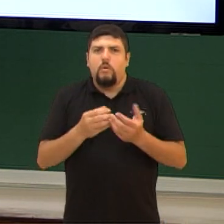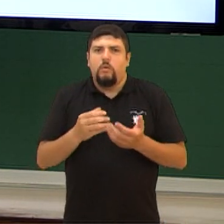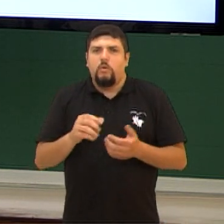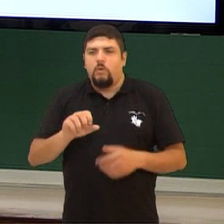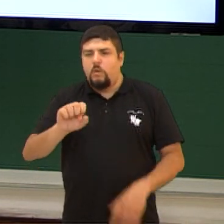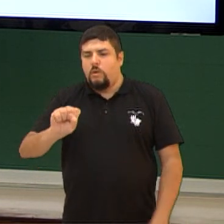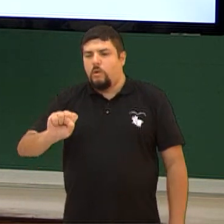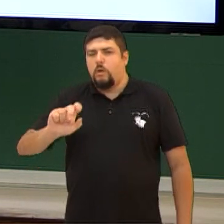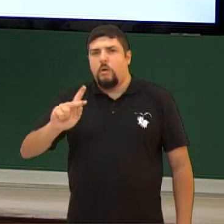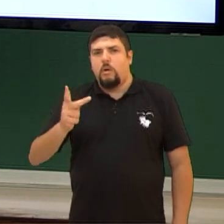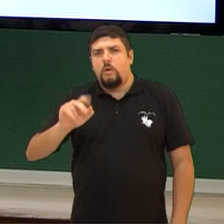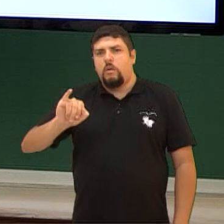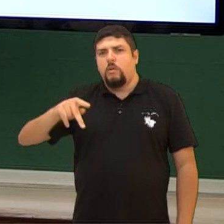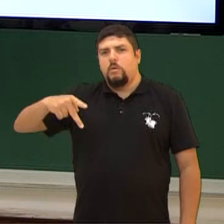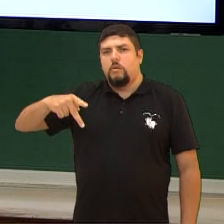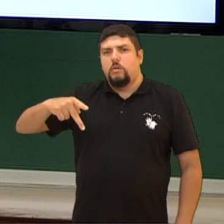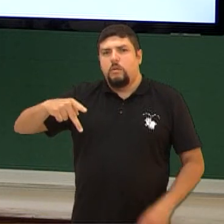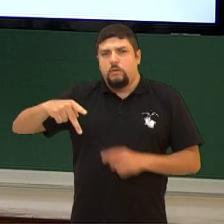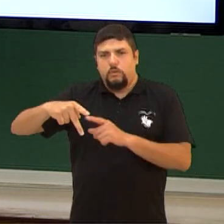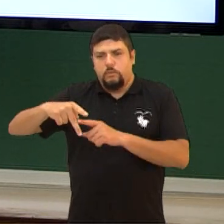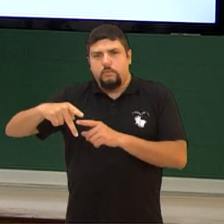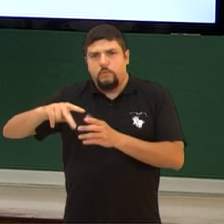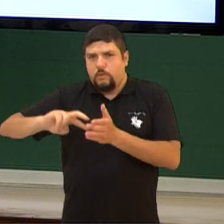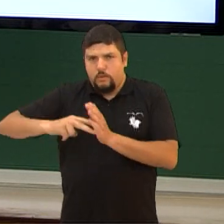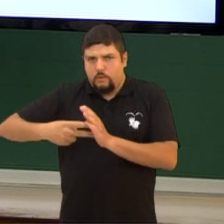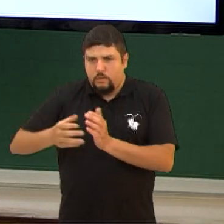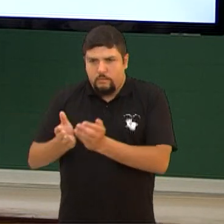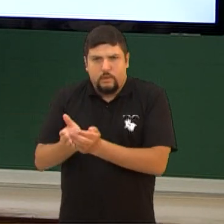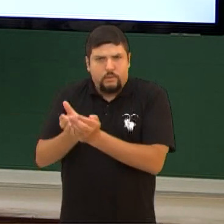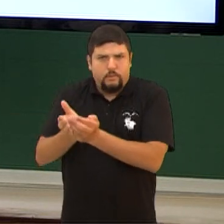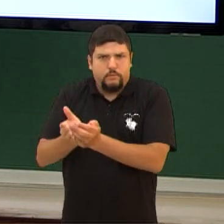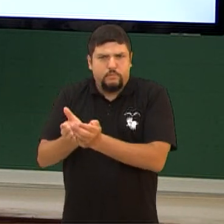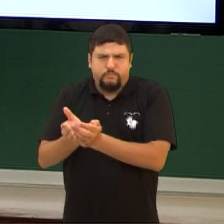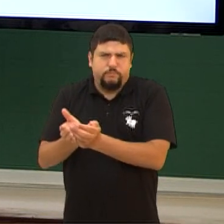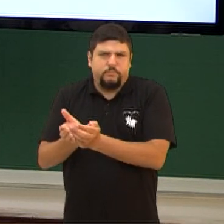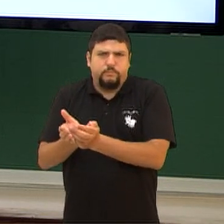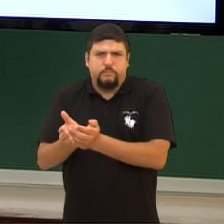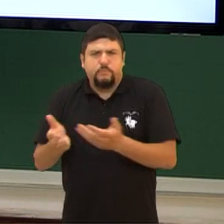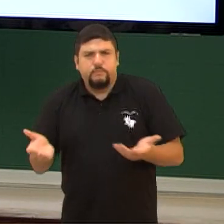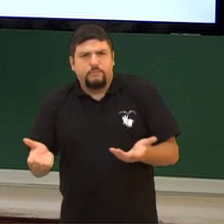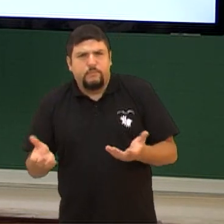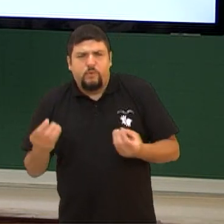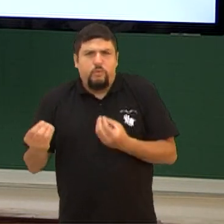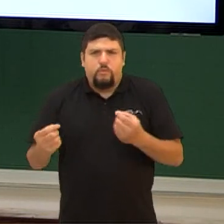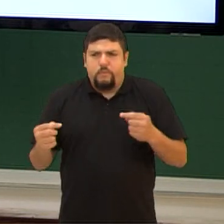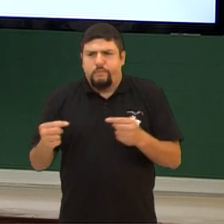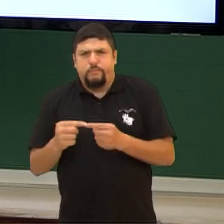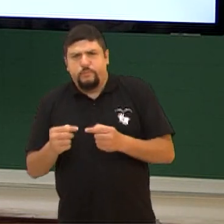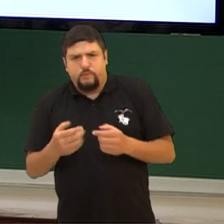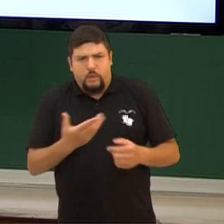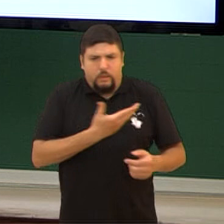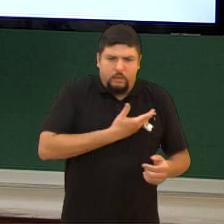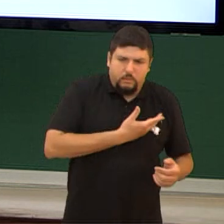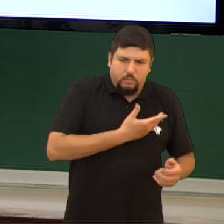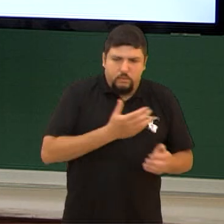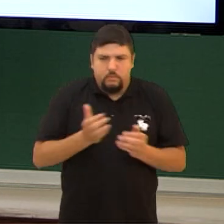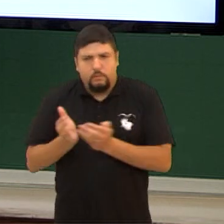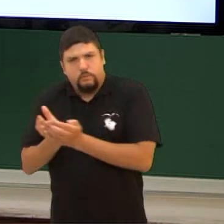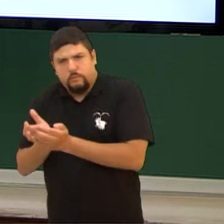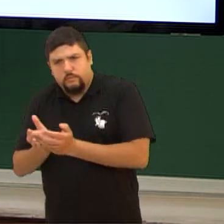ship significa o quê? Navio. Ou seja, a pessoa, meu Deus do céu, o que tem a ver uma coisa com a outra? Nada.